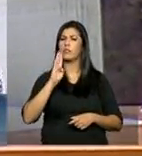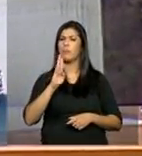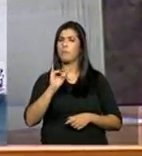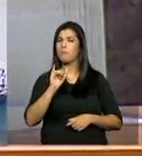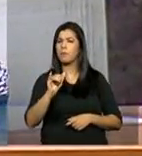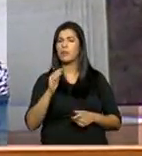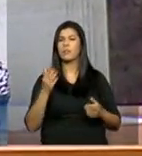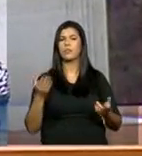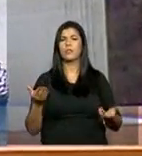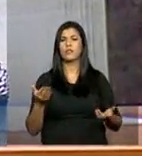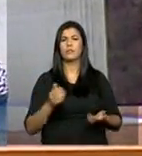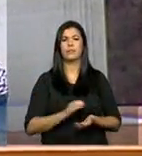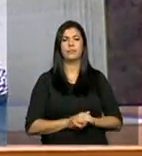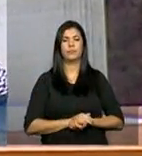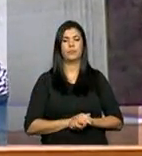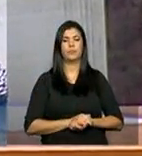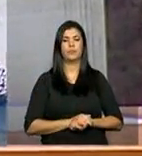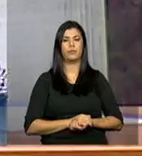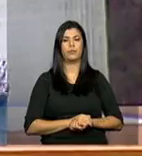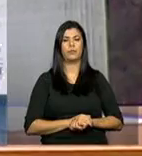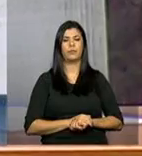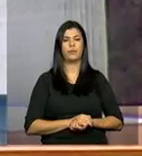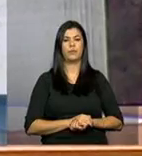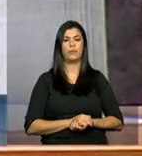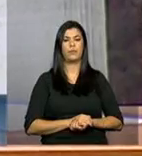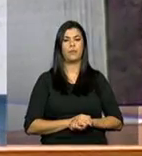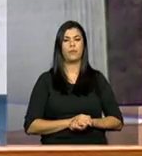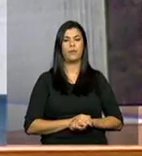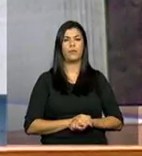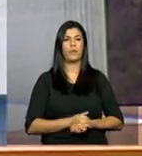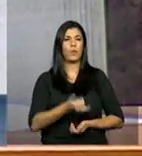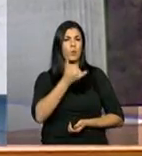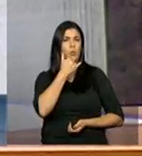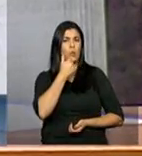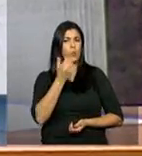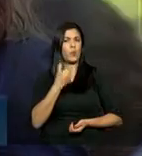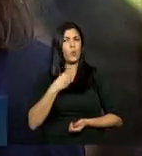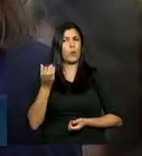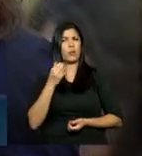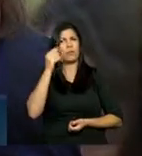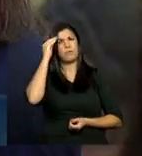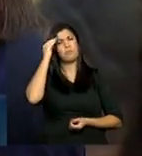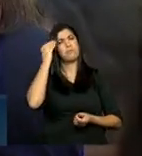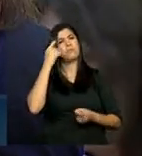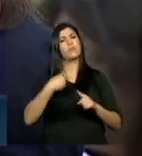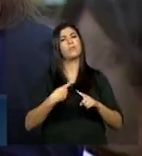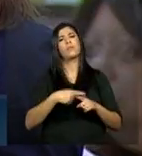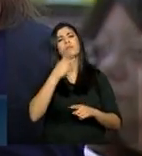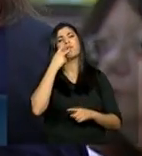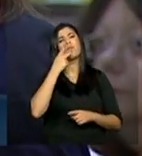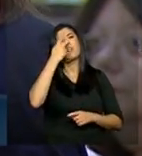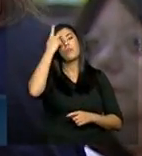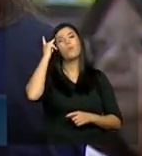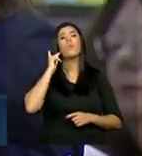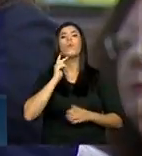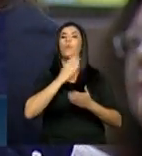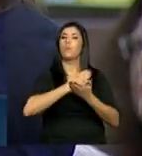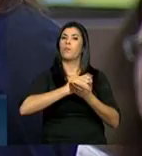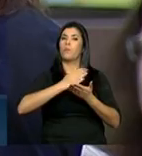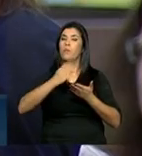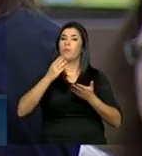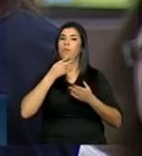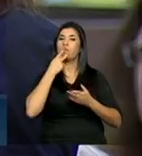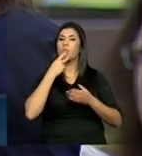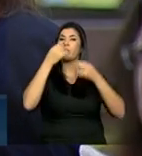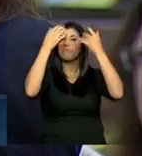queria entender, ministra, porque eu vi lá. Previsão inicial, 799 bilhões, né? Eu vou explicar já. E dentro